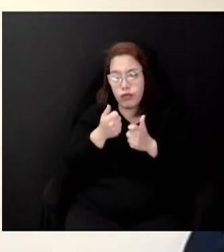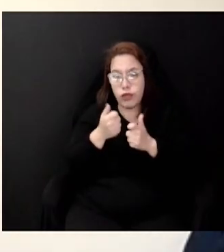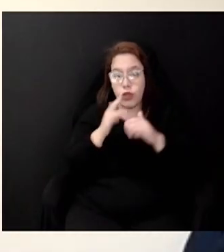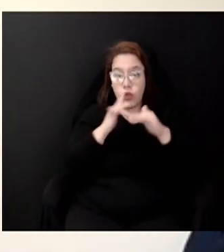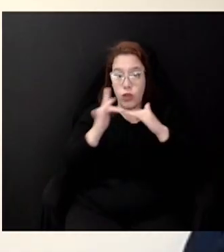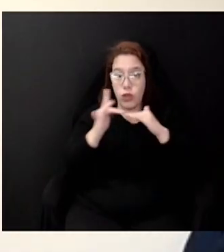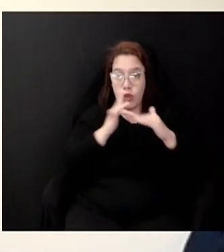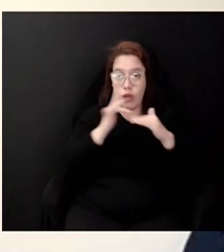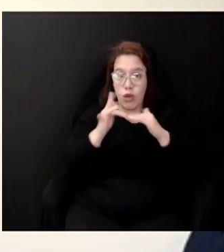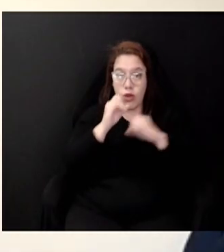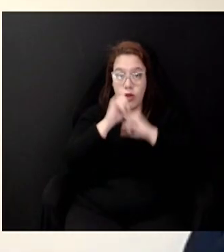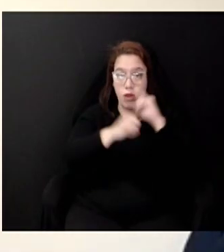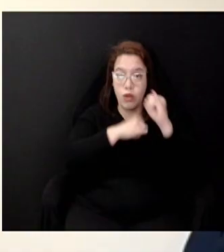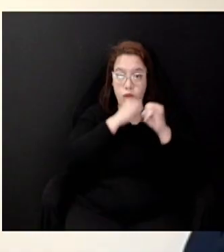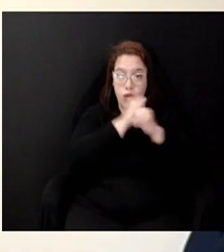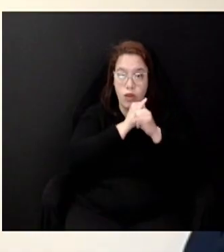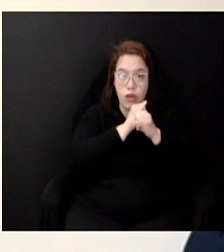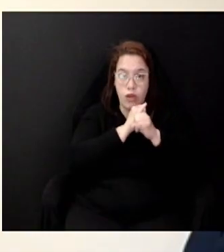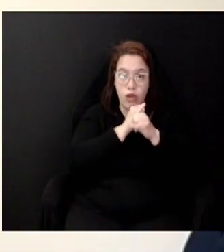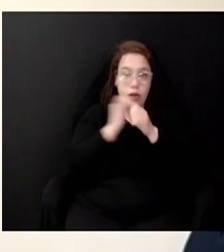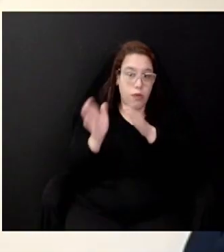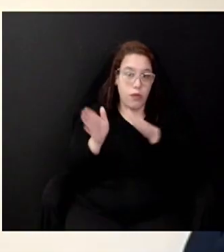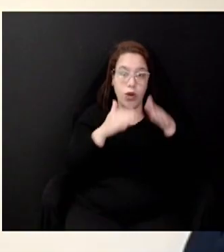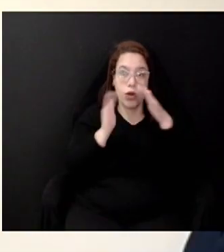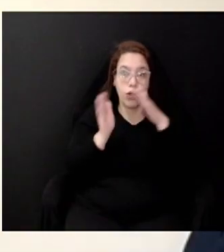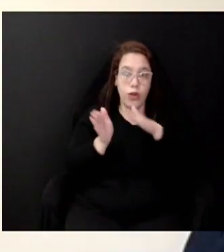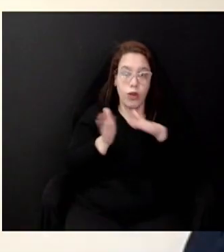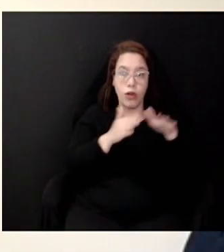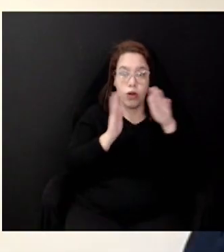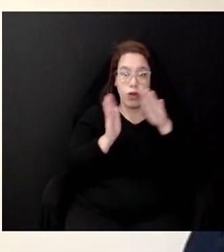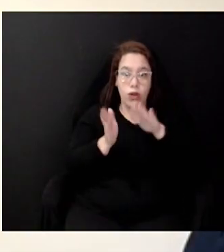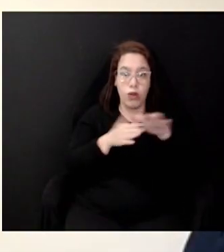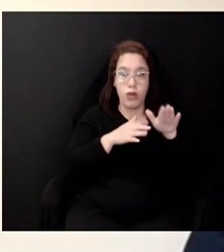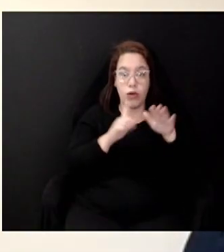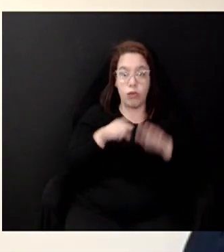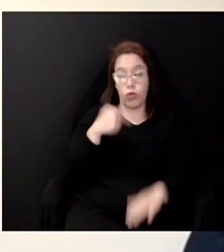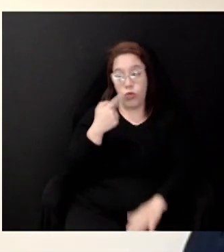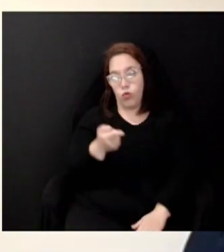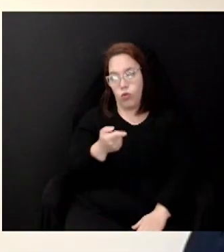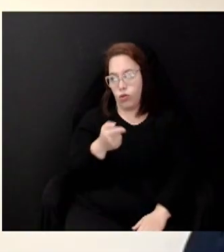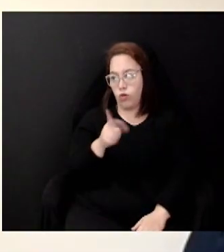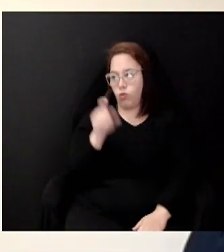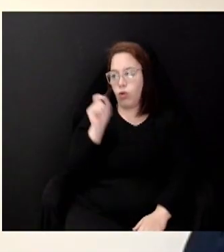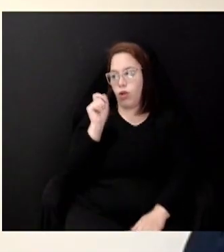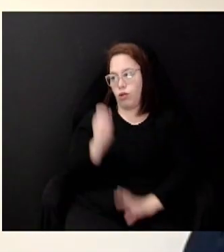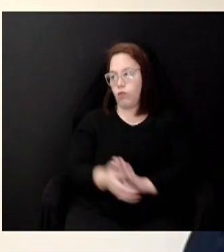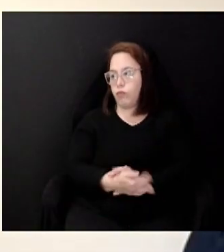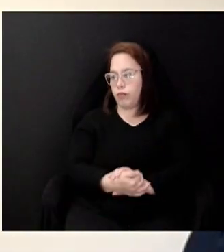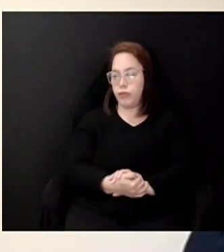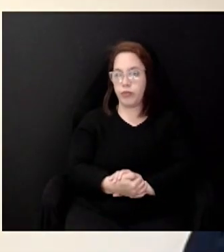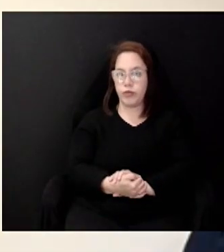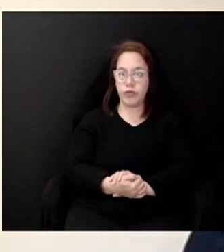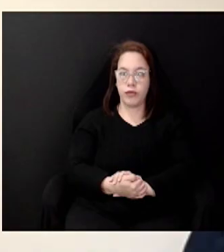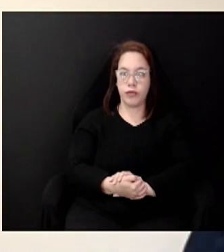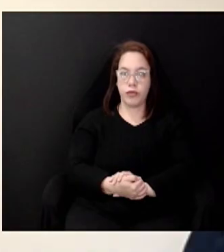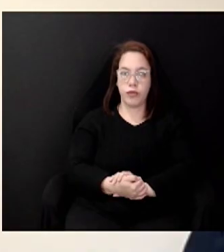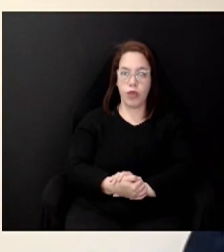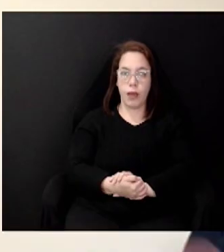possa estar produzindo ali de uma outra forma. Vamos dizer assim.